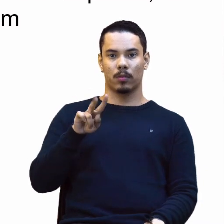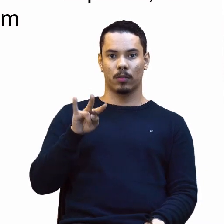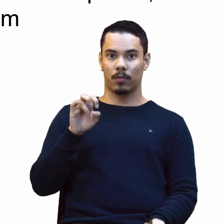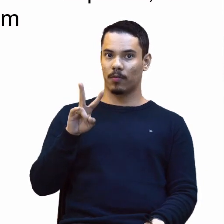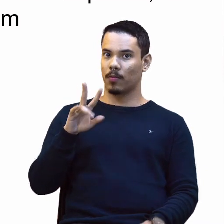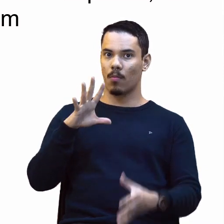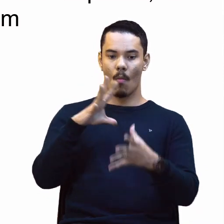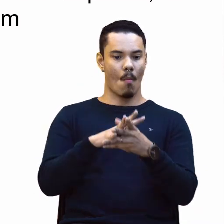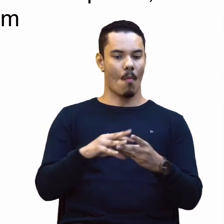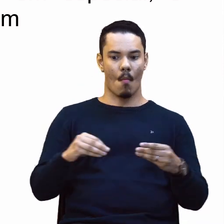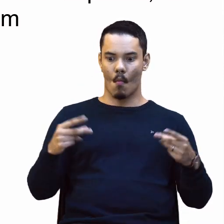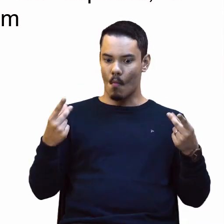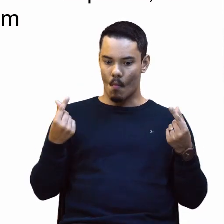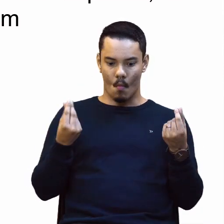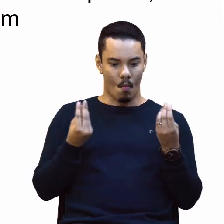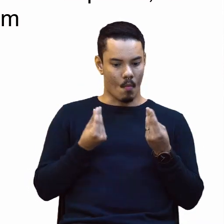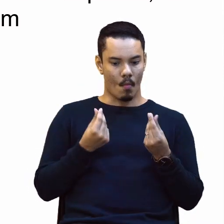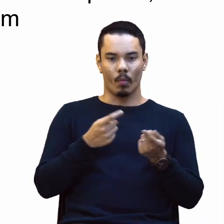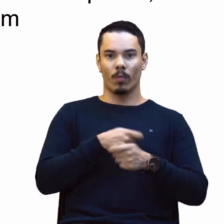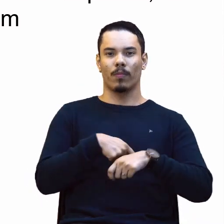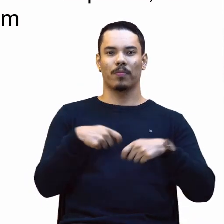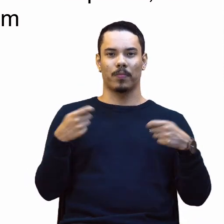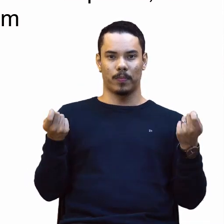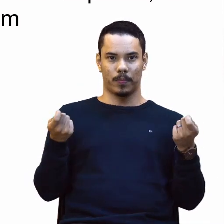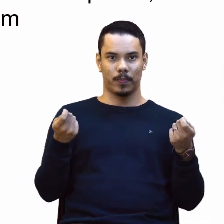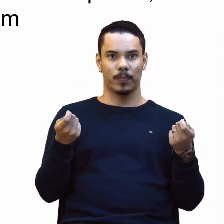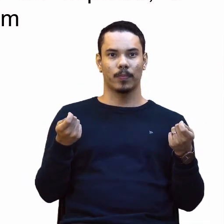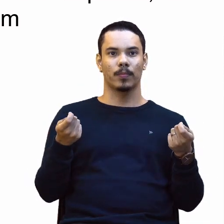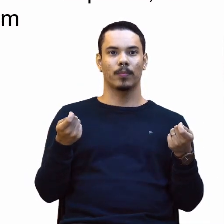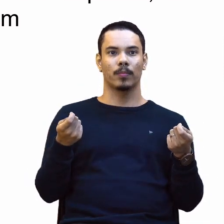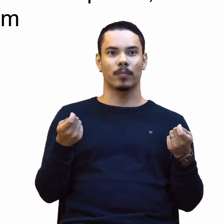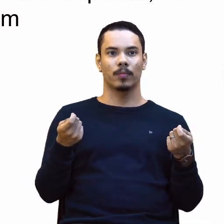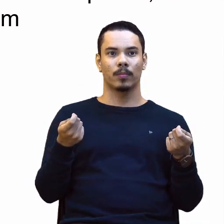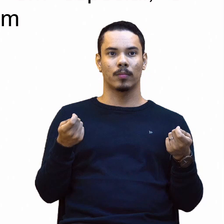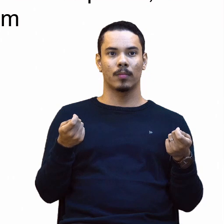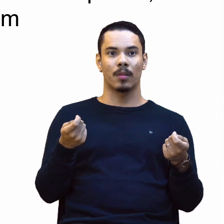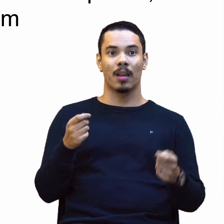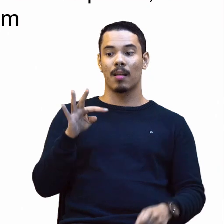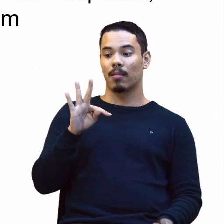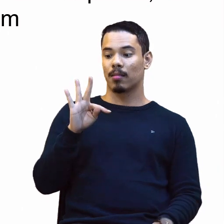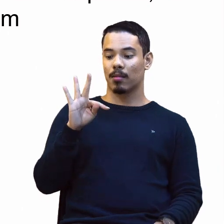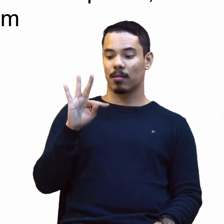material. Gente, desculpa, aqui é o tangível,